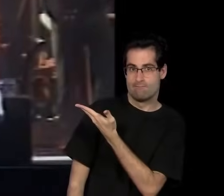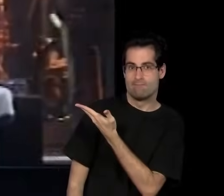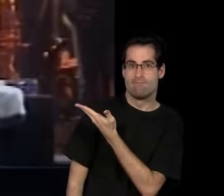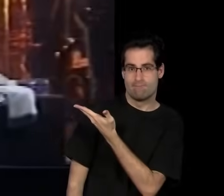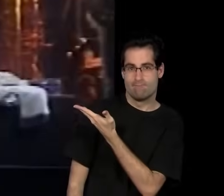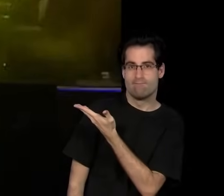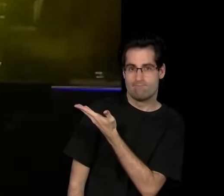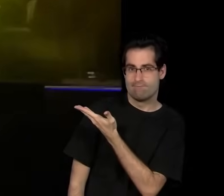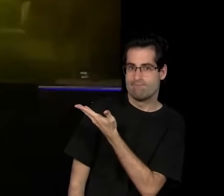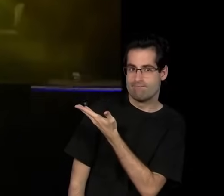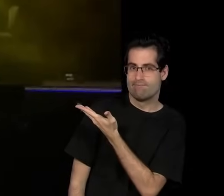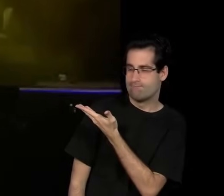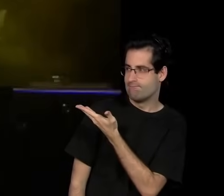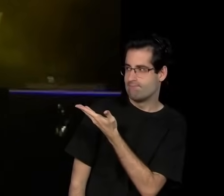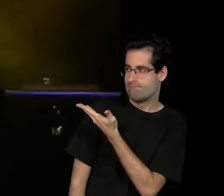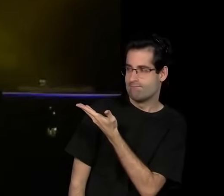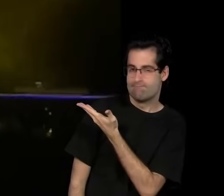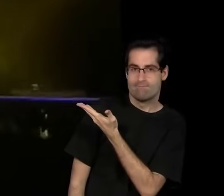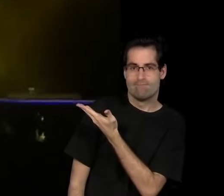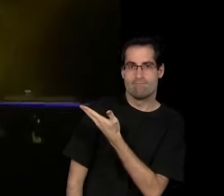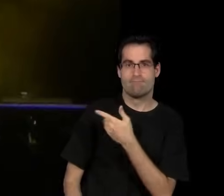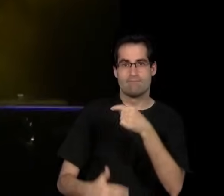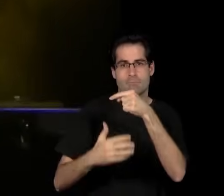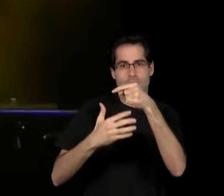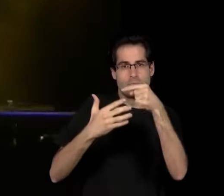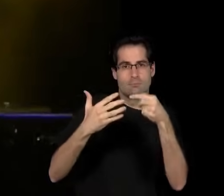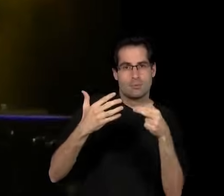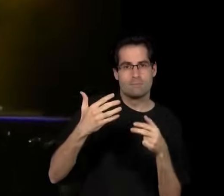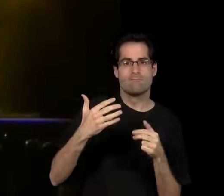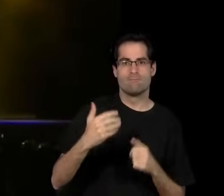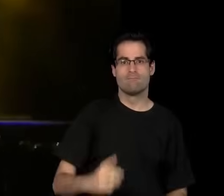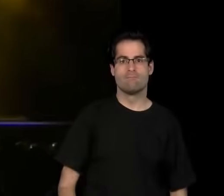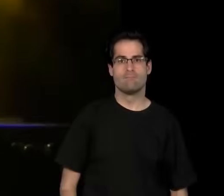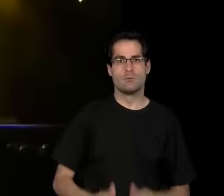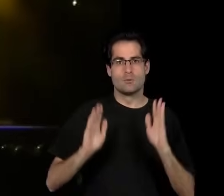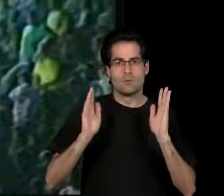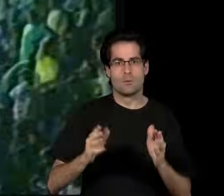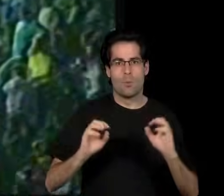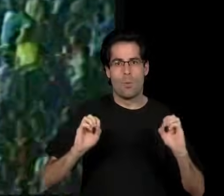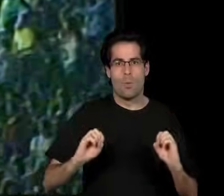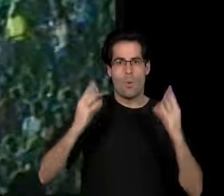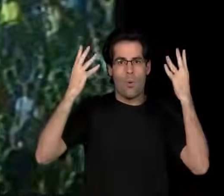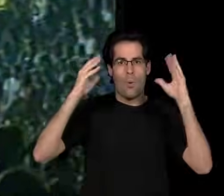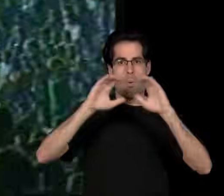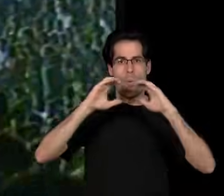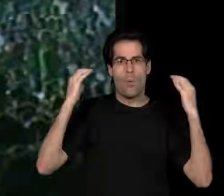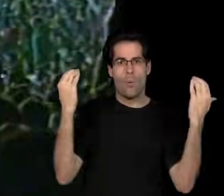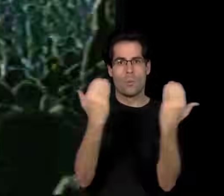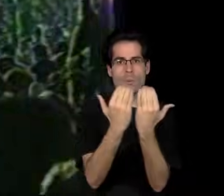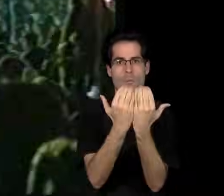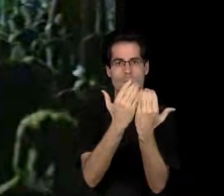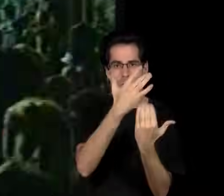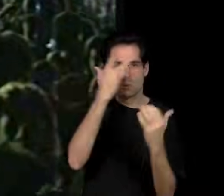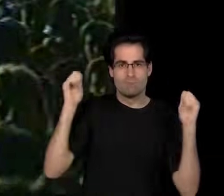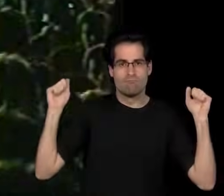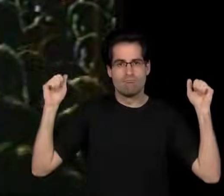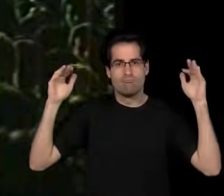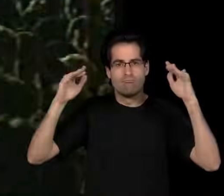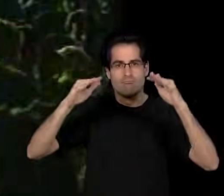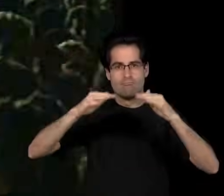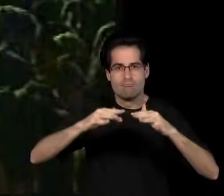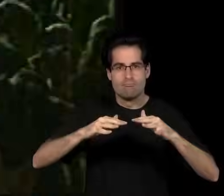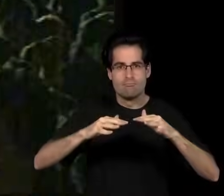Ney Matogrosso e muitos outros lotaram estádios em mega shows que foram vistos por centenas de milhares